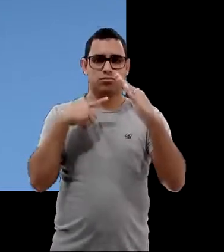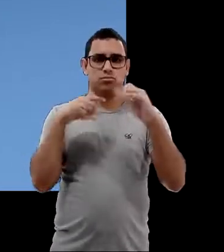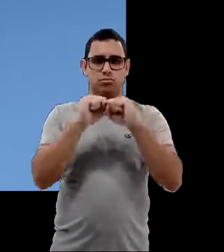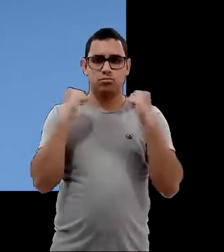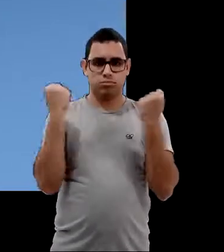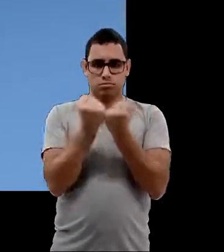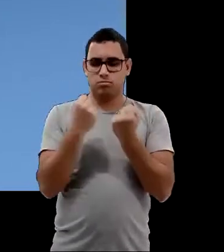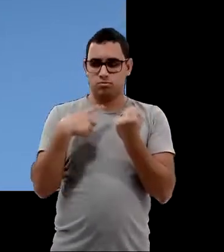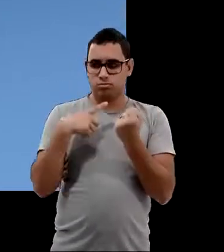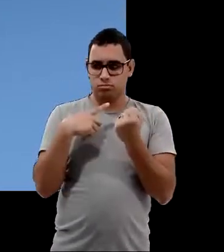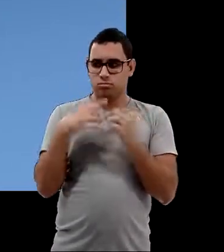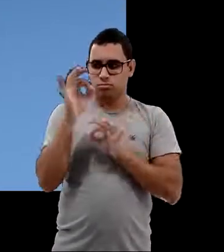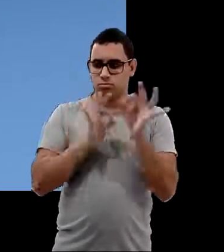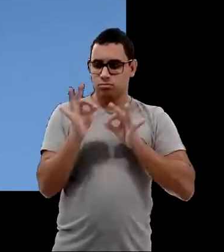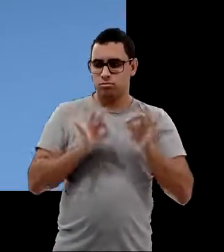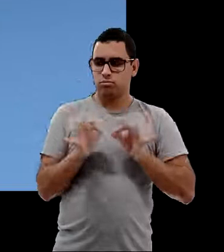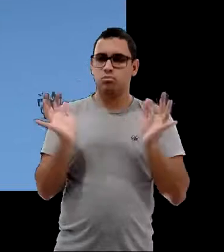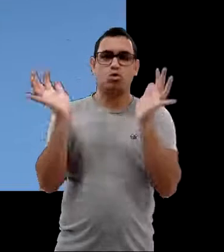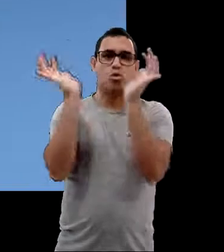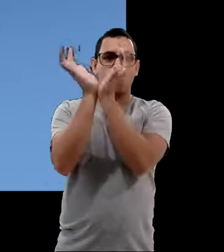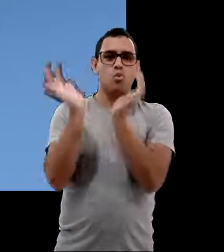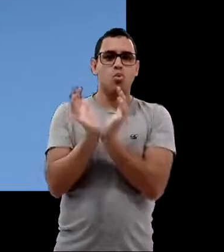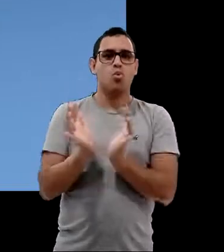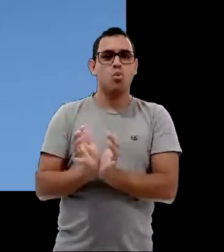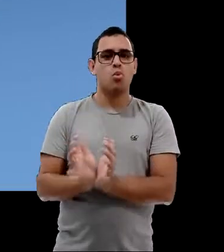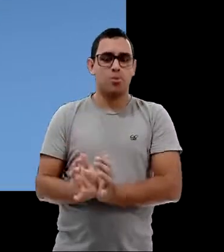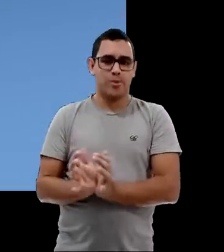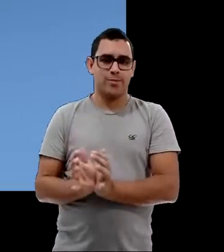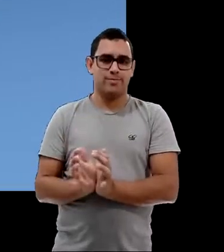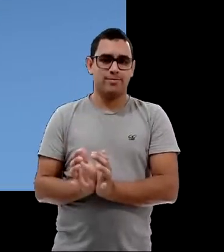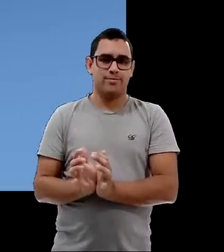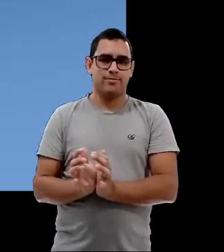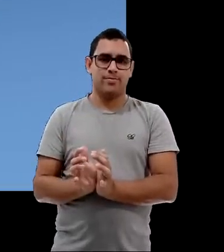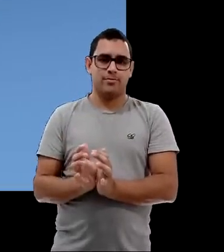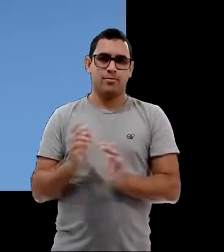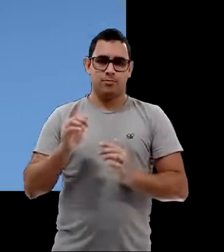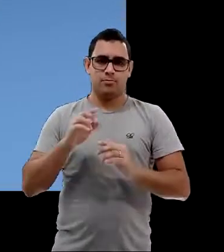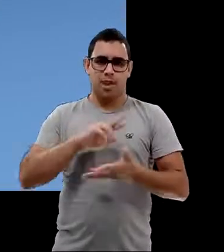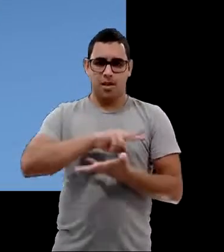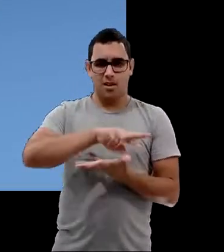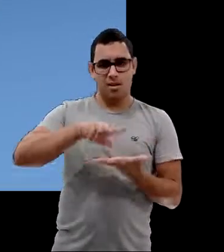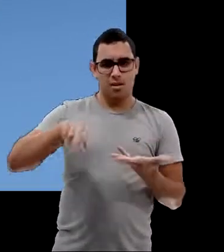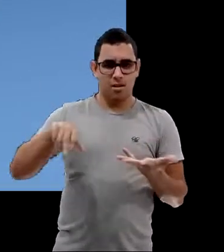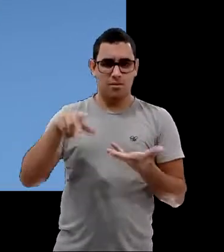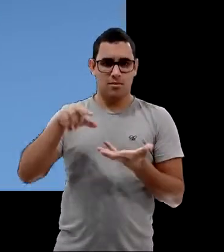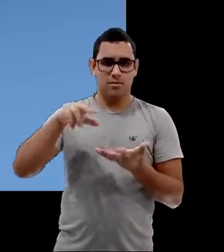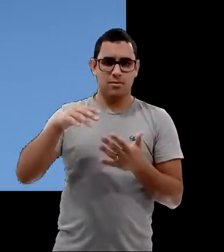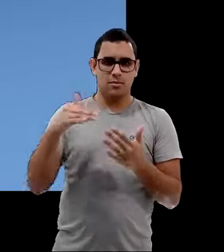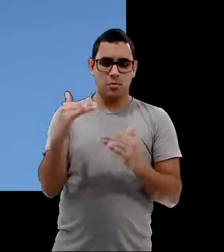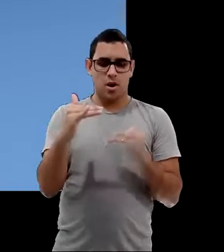pirâmide social é dividida de acordo com as suas